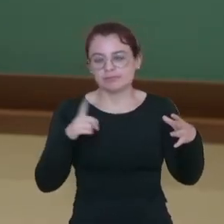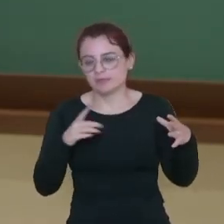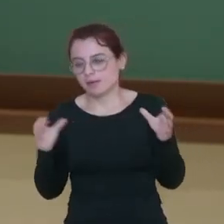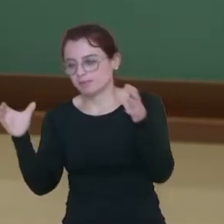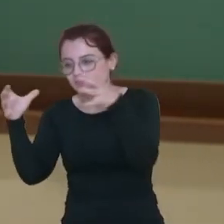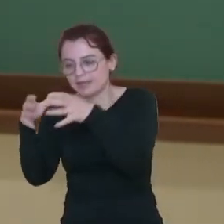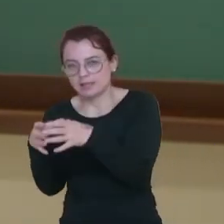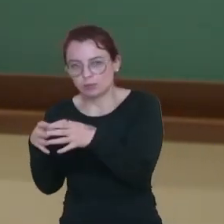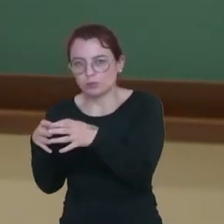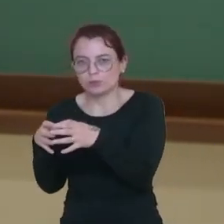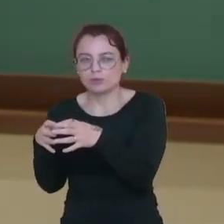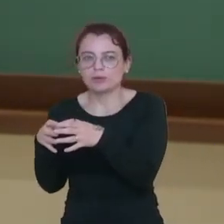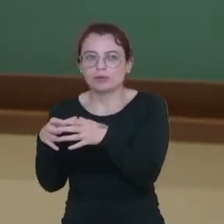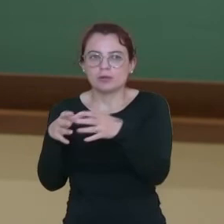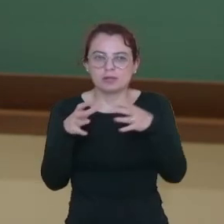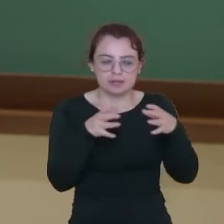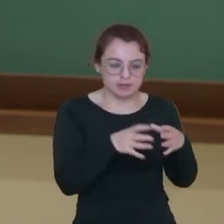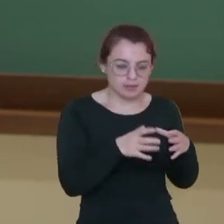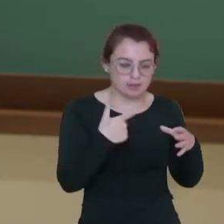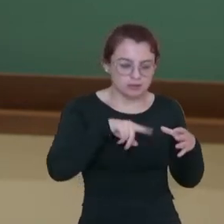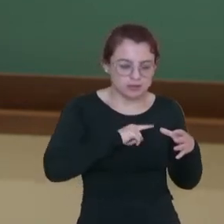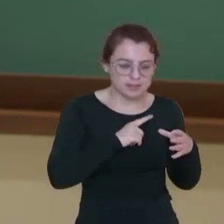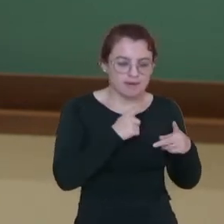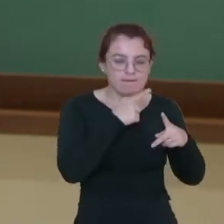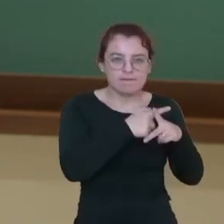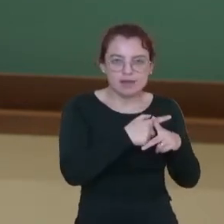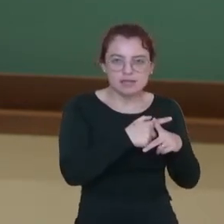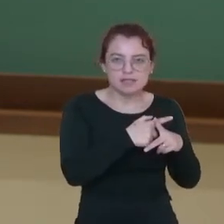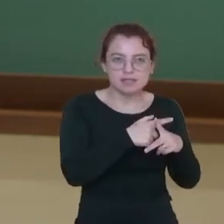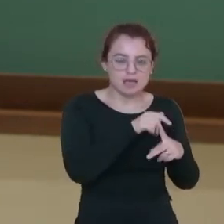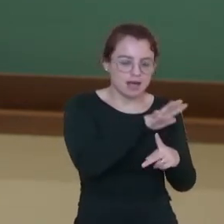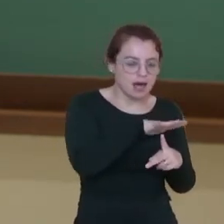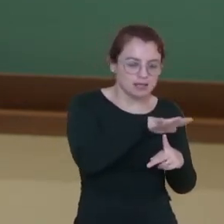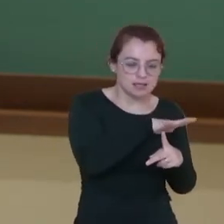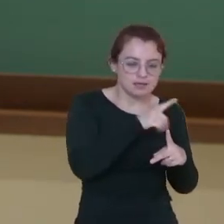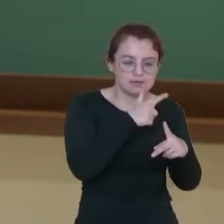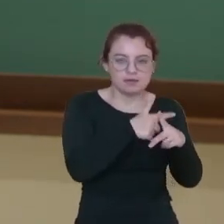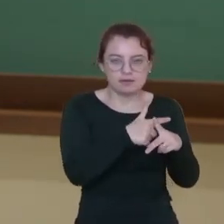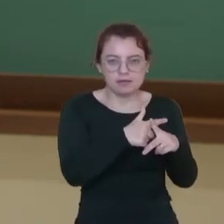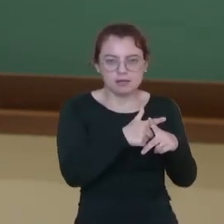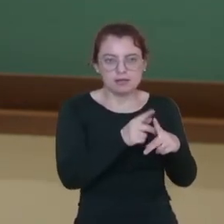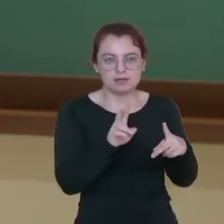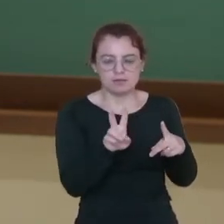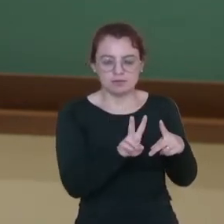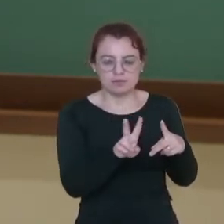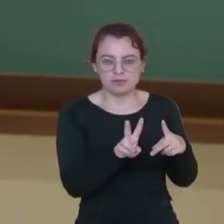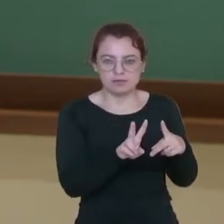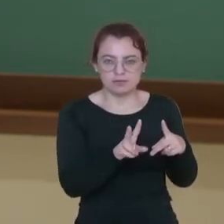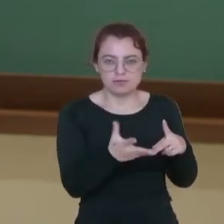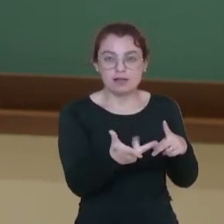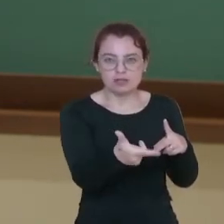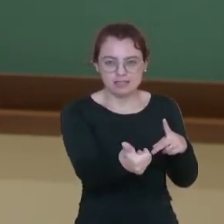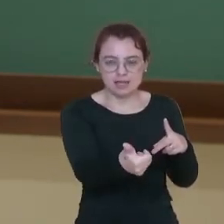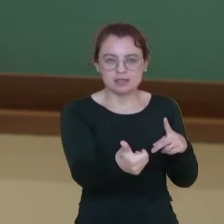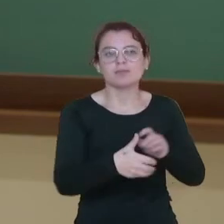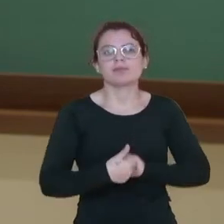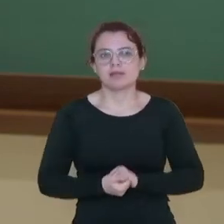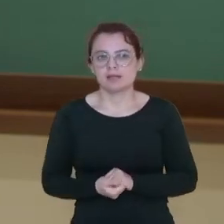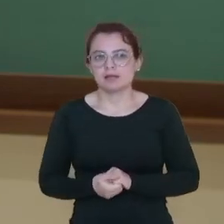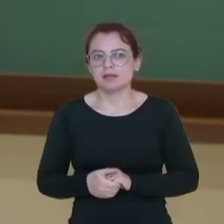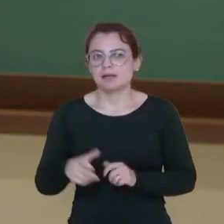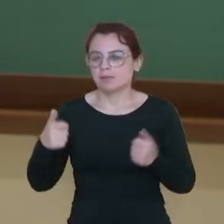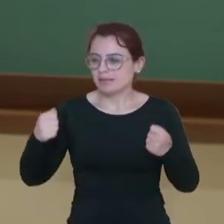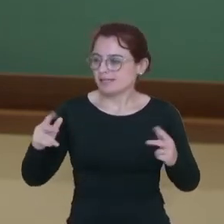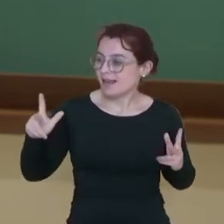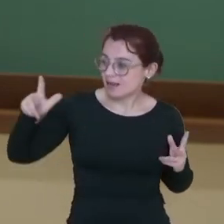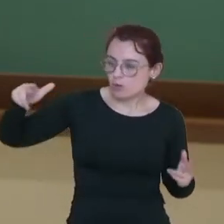pequena. Você sabia que se você multiplicar a área pela velocidade, ela dá igual